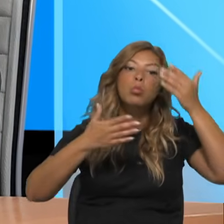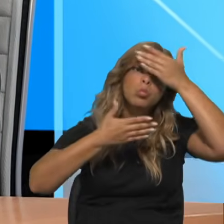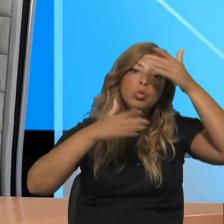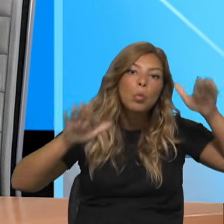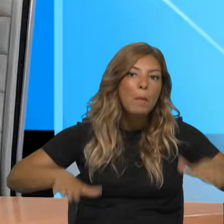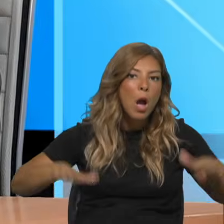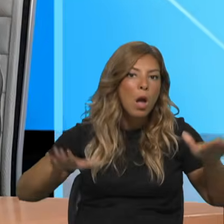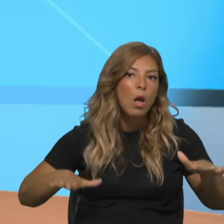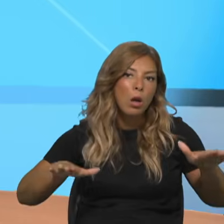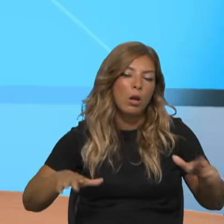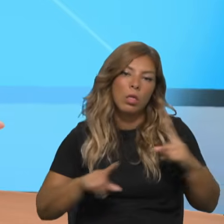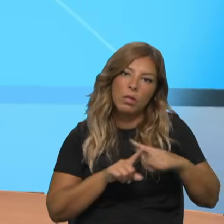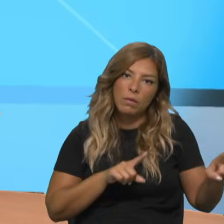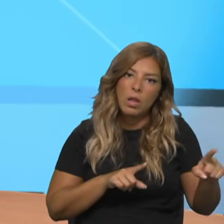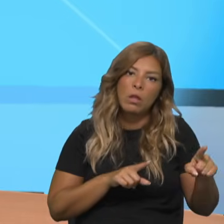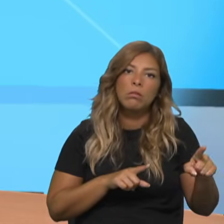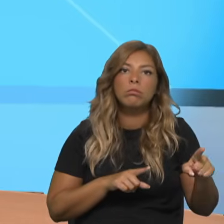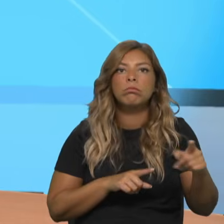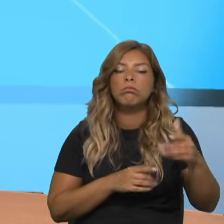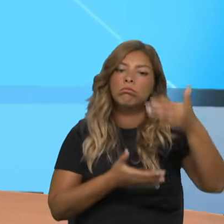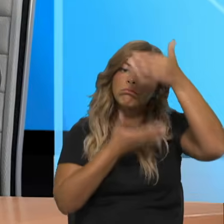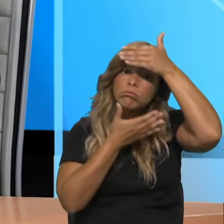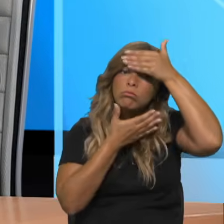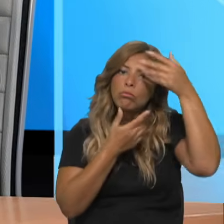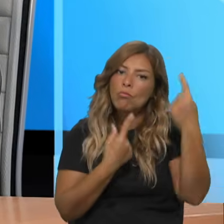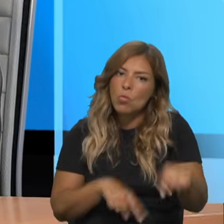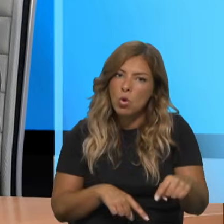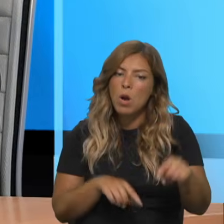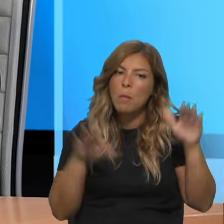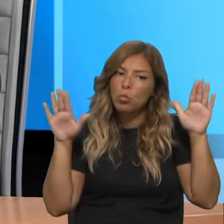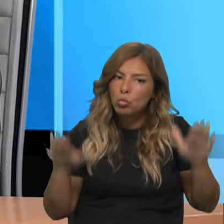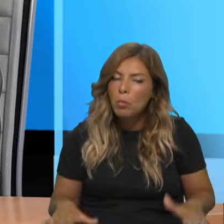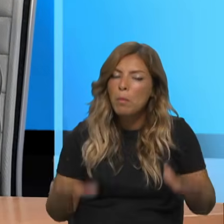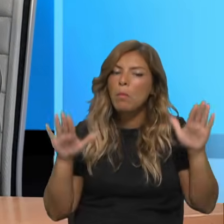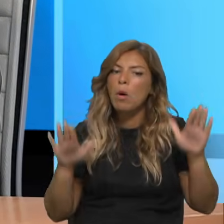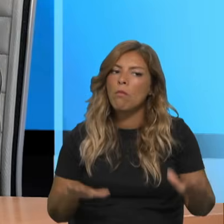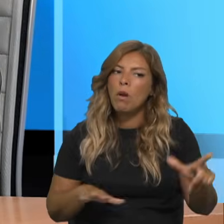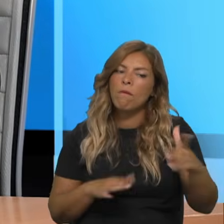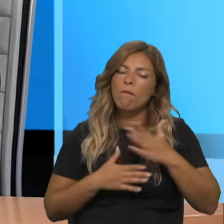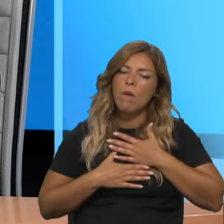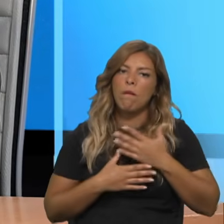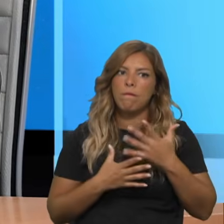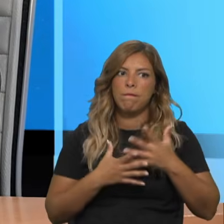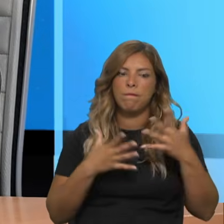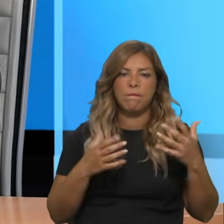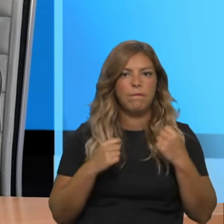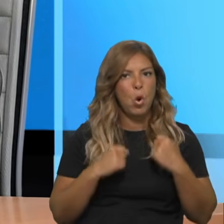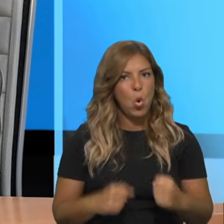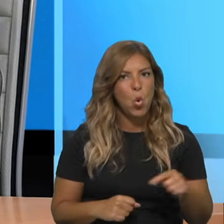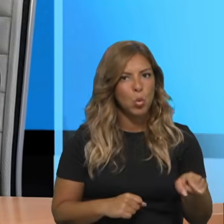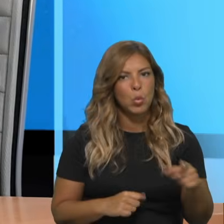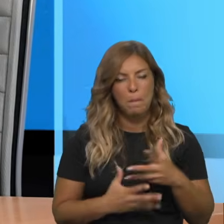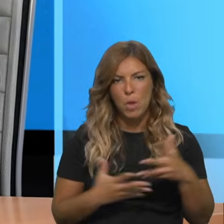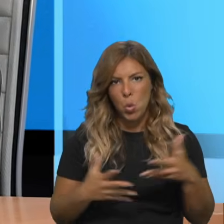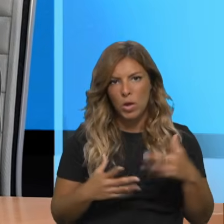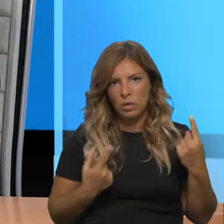uma forte tradição. E com uma motivação islâmica. Tem uma forte tradição nesta região e aquilo que